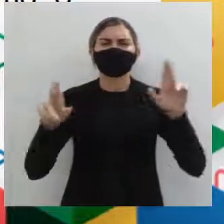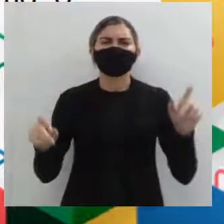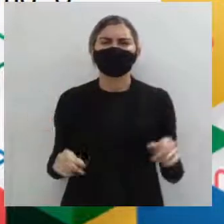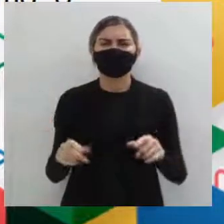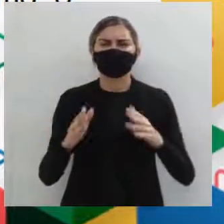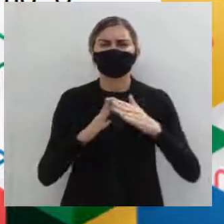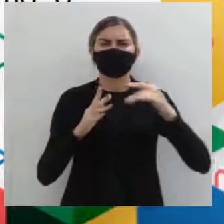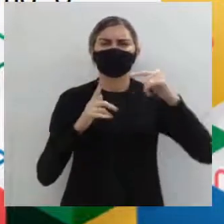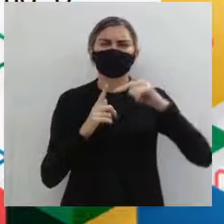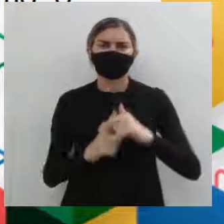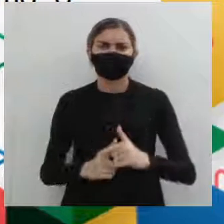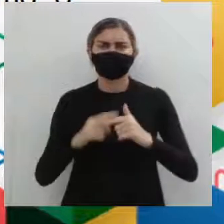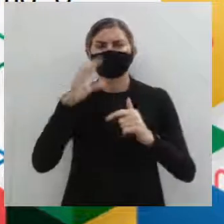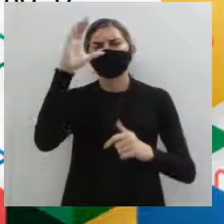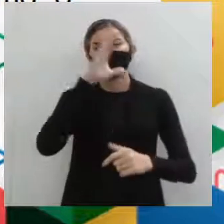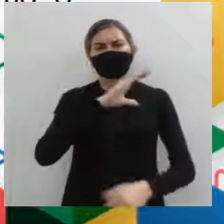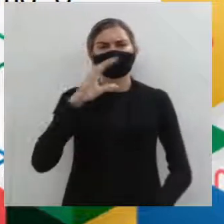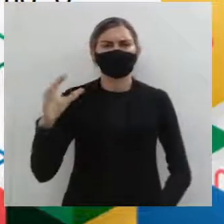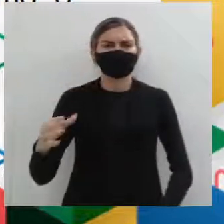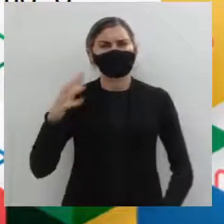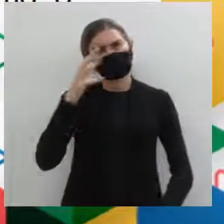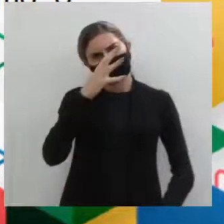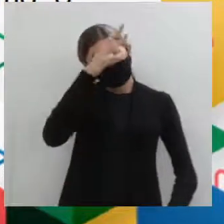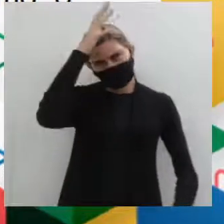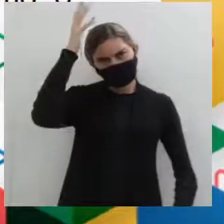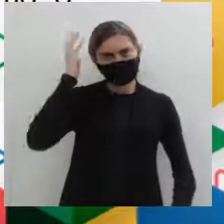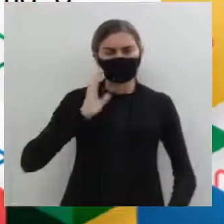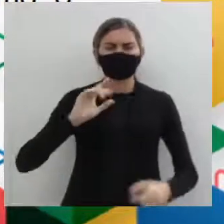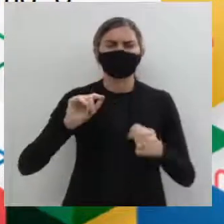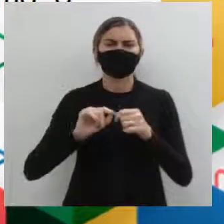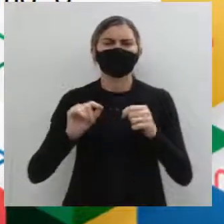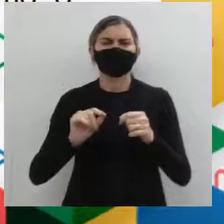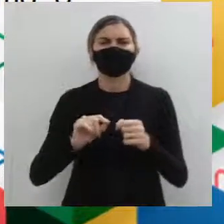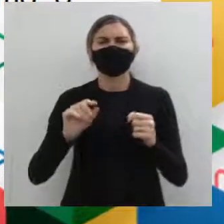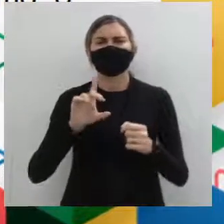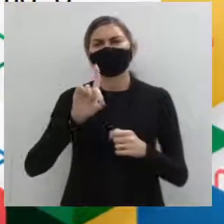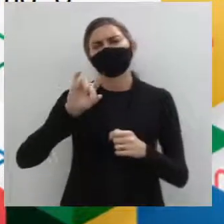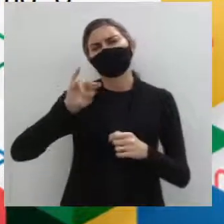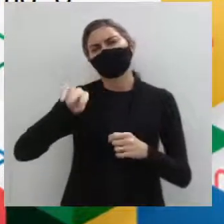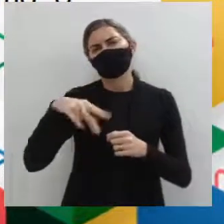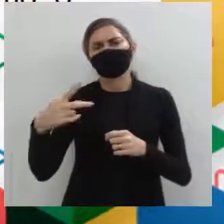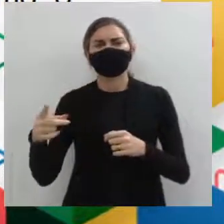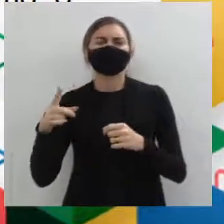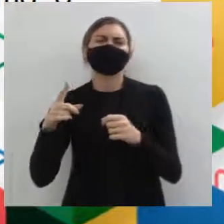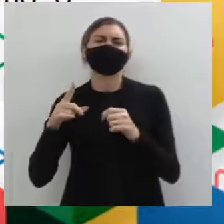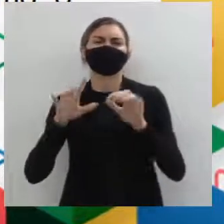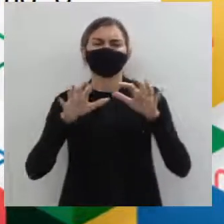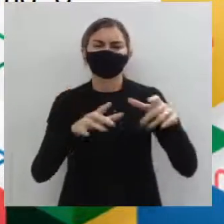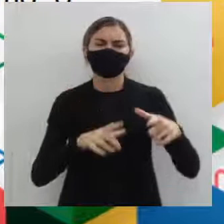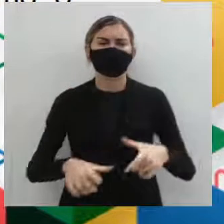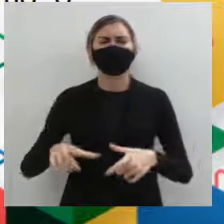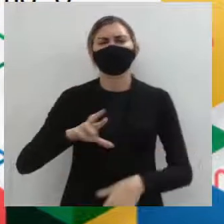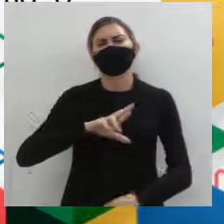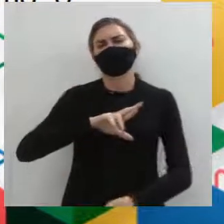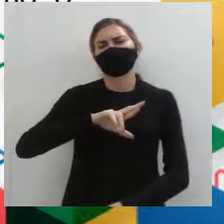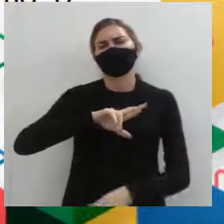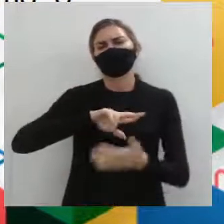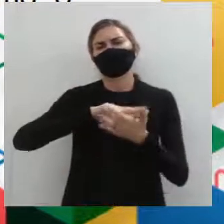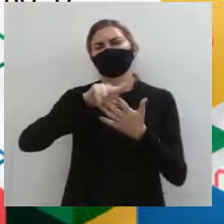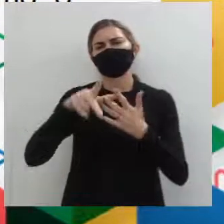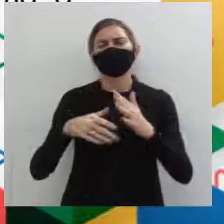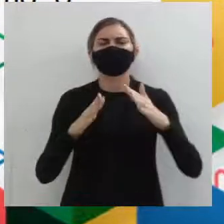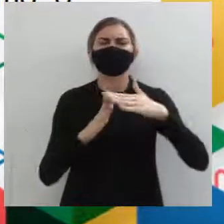a Igreja Católica Romana e que culminou com a divisão e o estabelecimento de várias